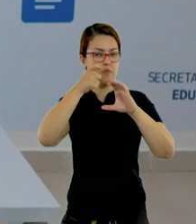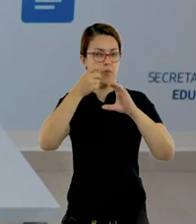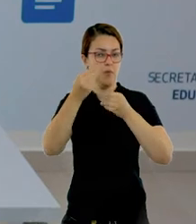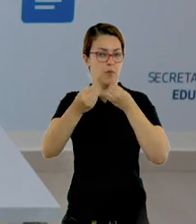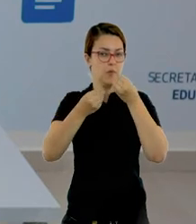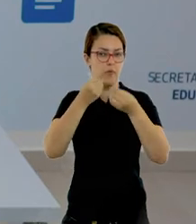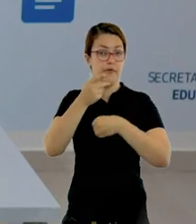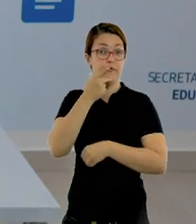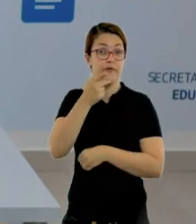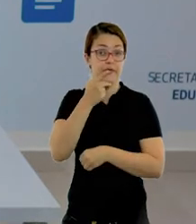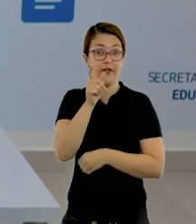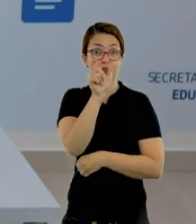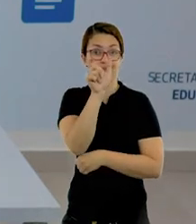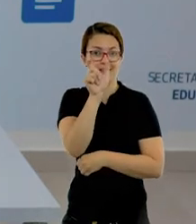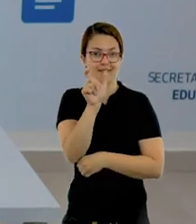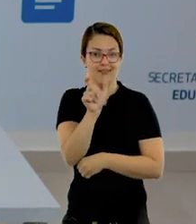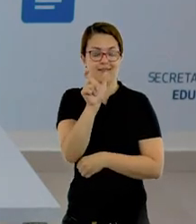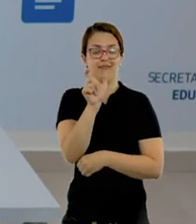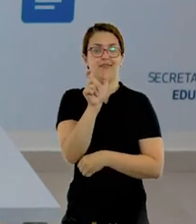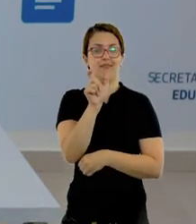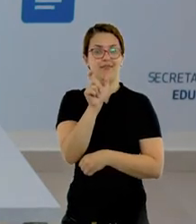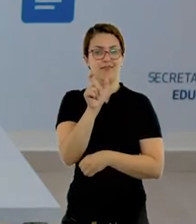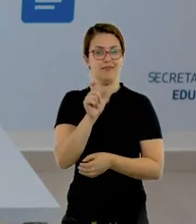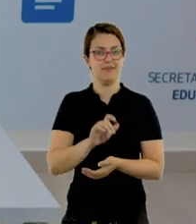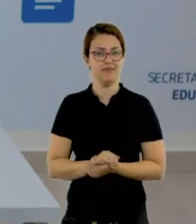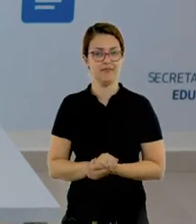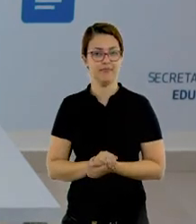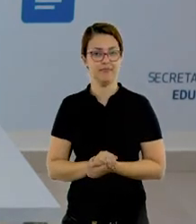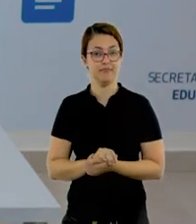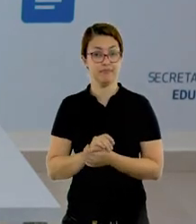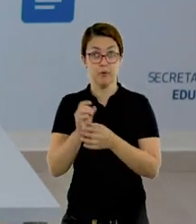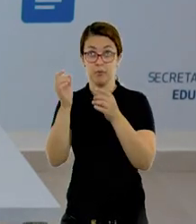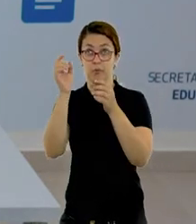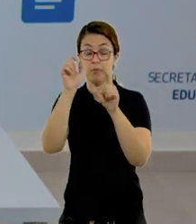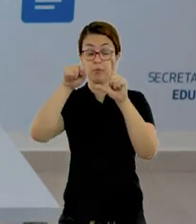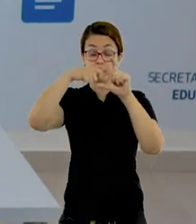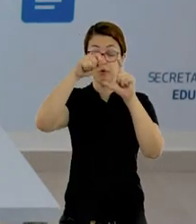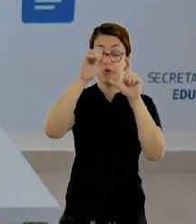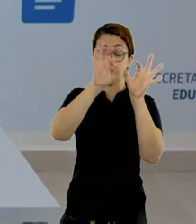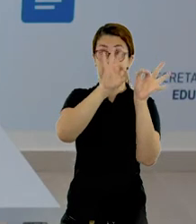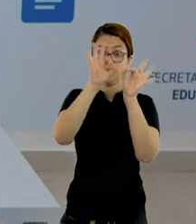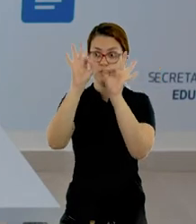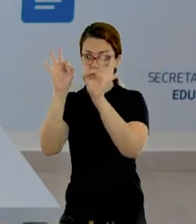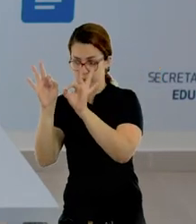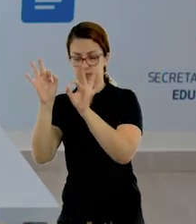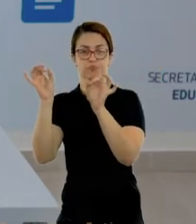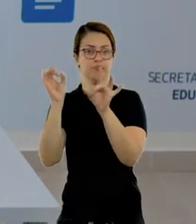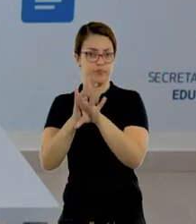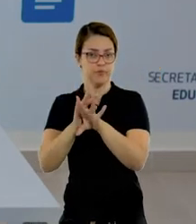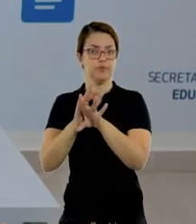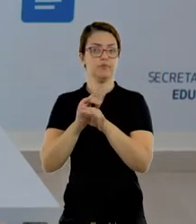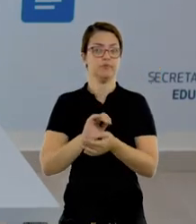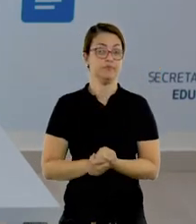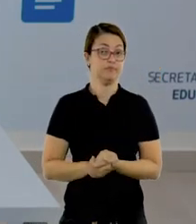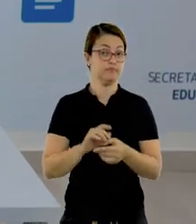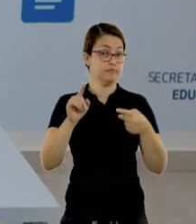a pronúncia dessas palavras. Após esse trabalho de pronúncia, vamos para as atividades, que são, primeira